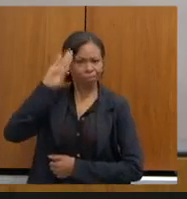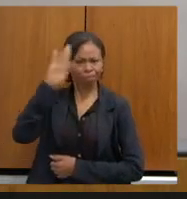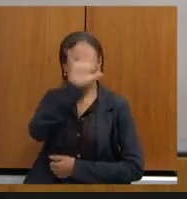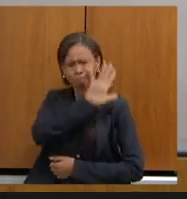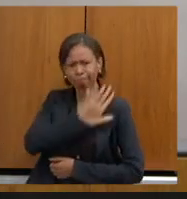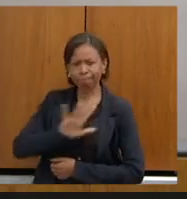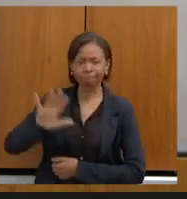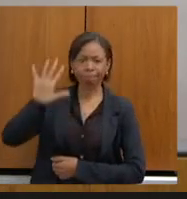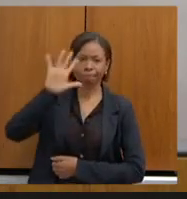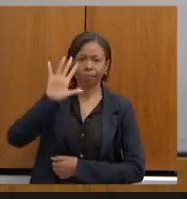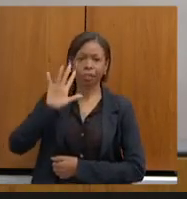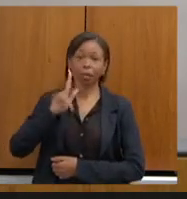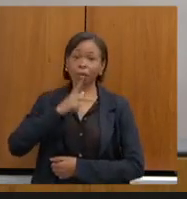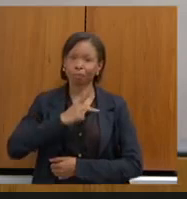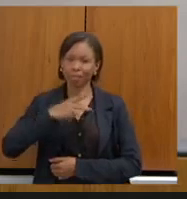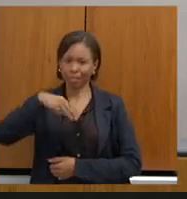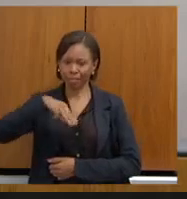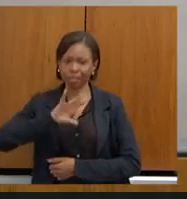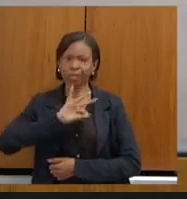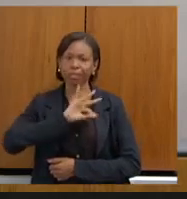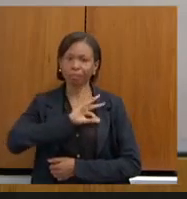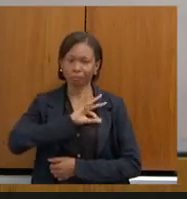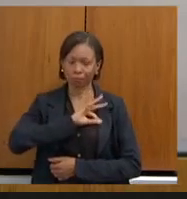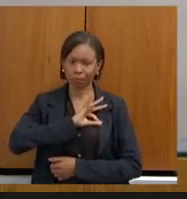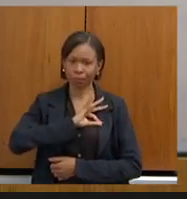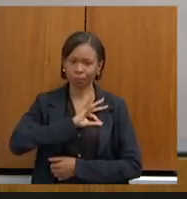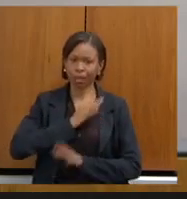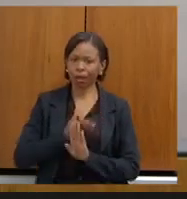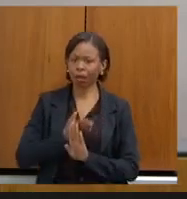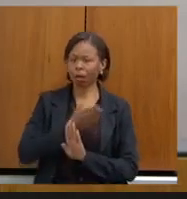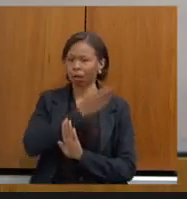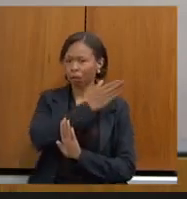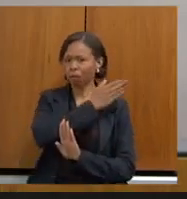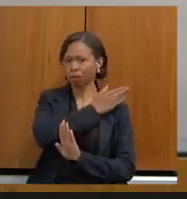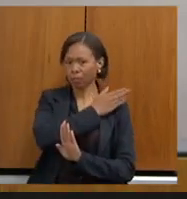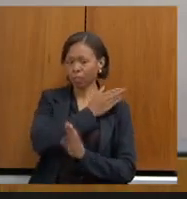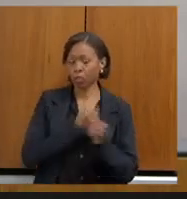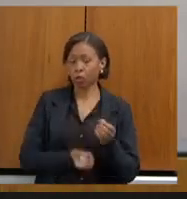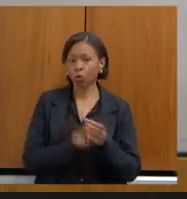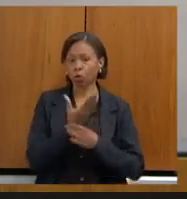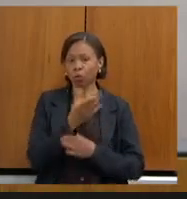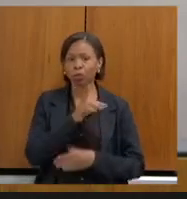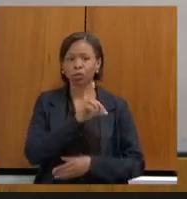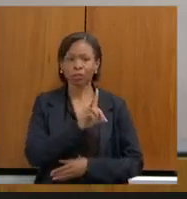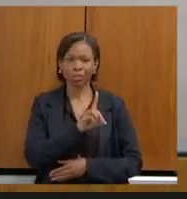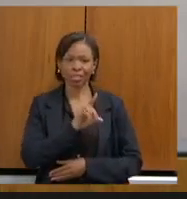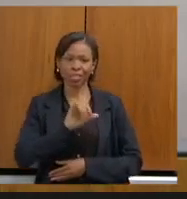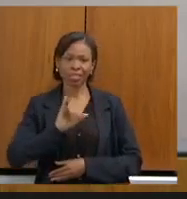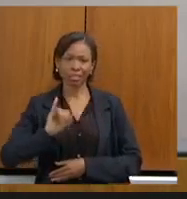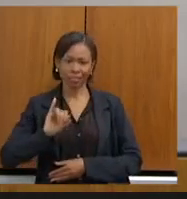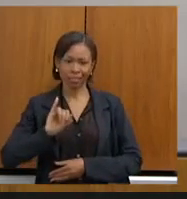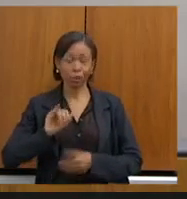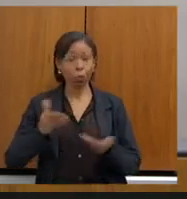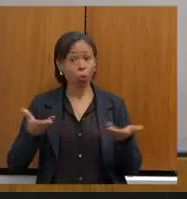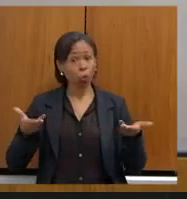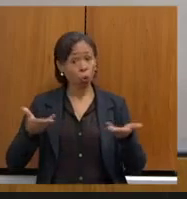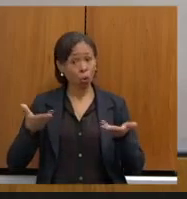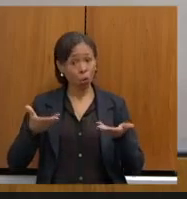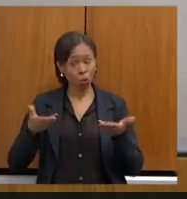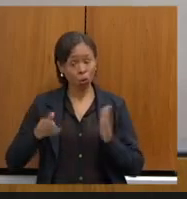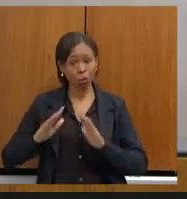da Polícia Militar no governo Israel Pinheiro e disse ou sua carreira no então departamento instrução de ida a Polícia Militar hoje Academia